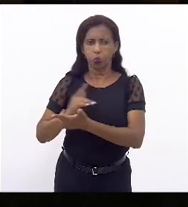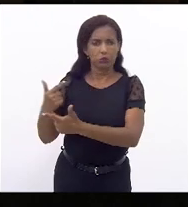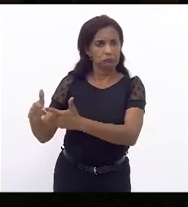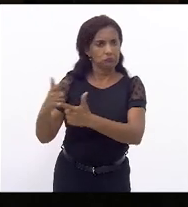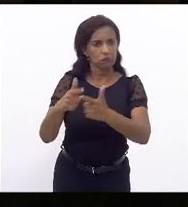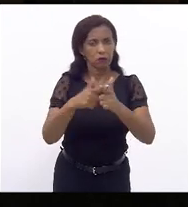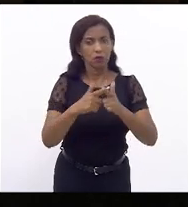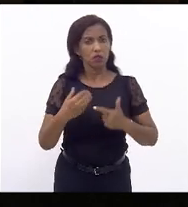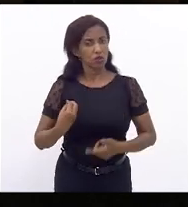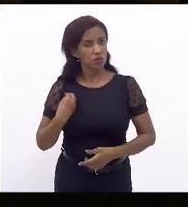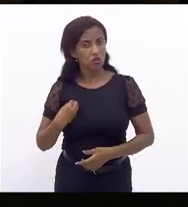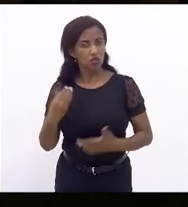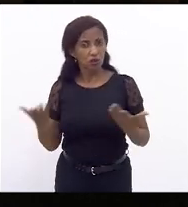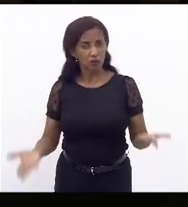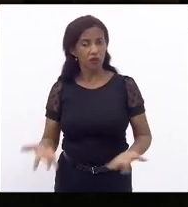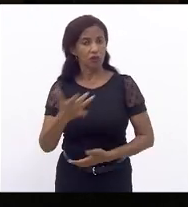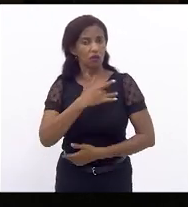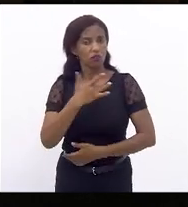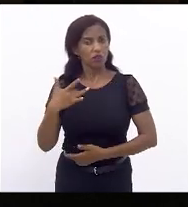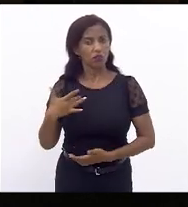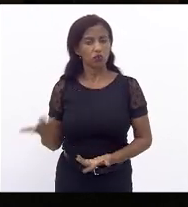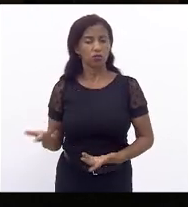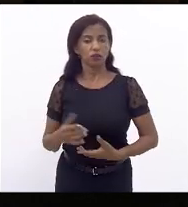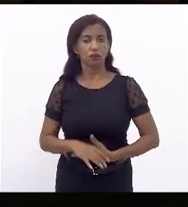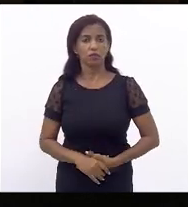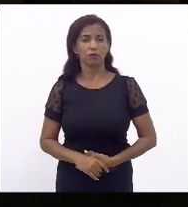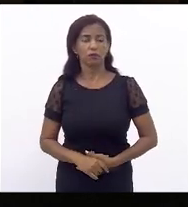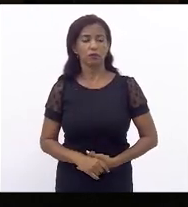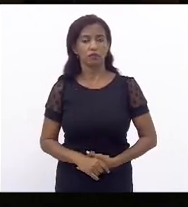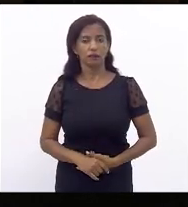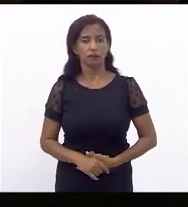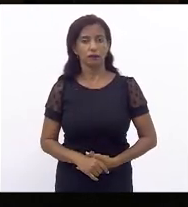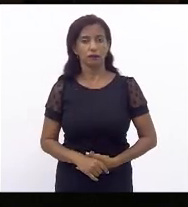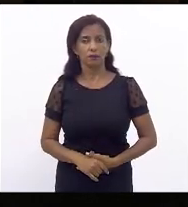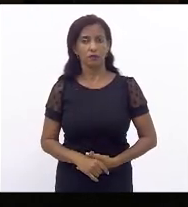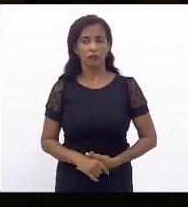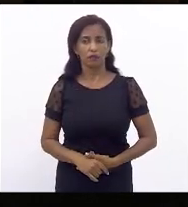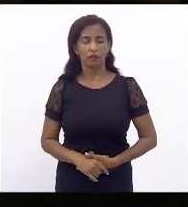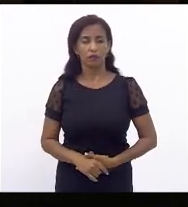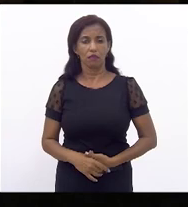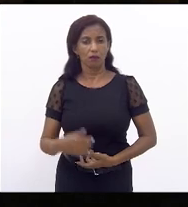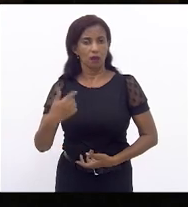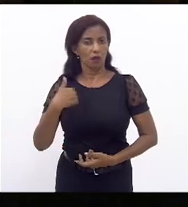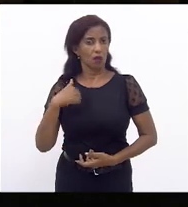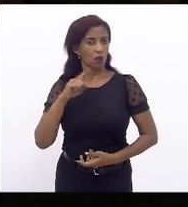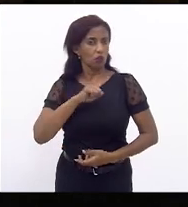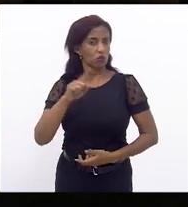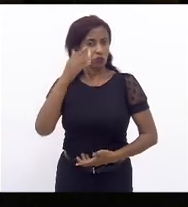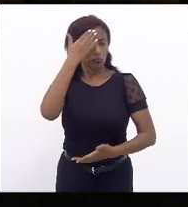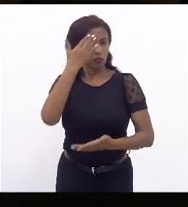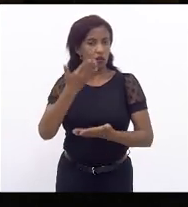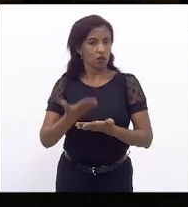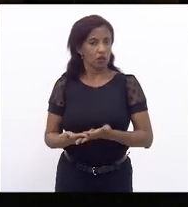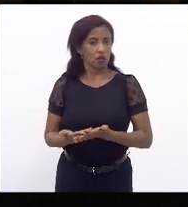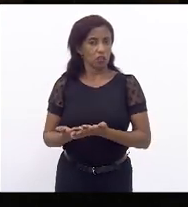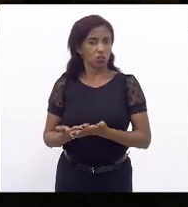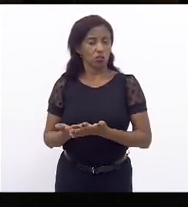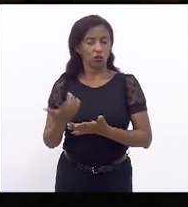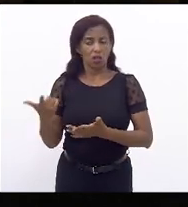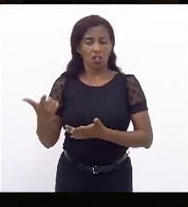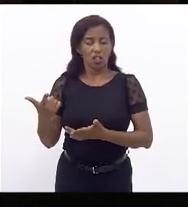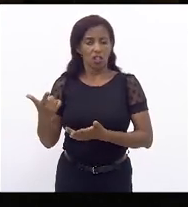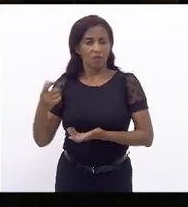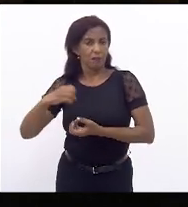complicação, estão vivas, estão com saúde. Eu não acredito em obra do acaso